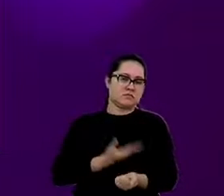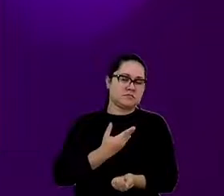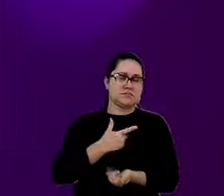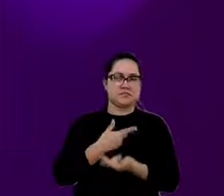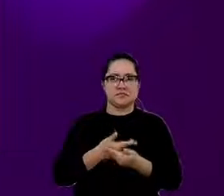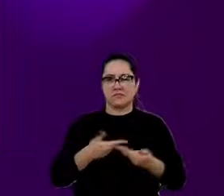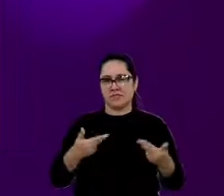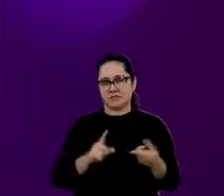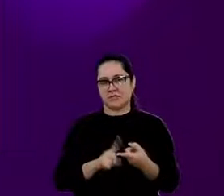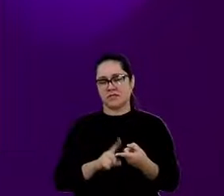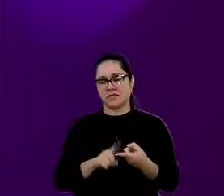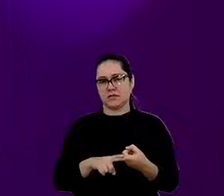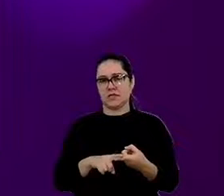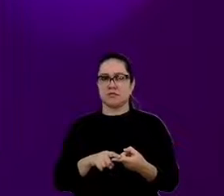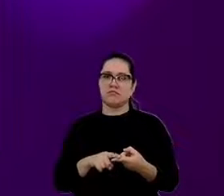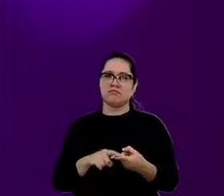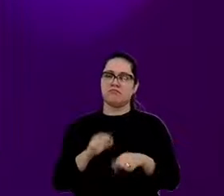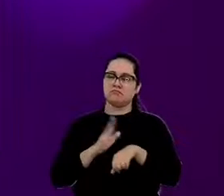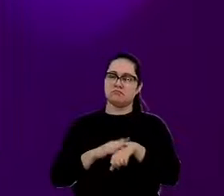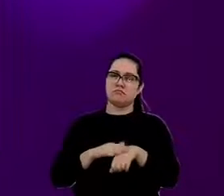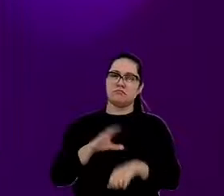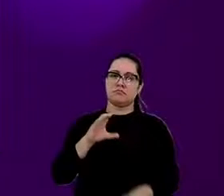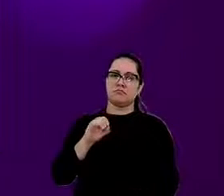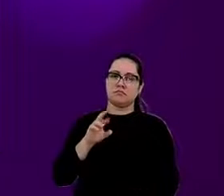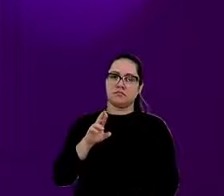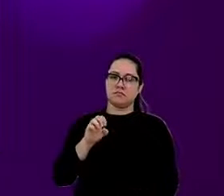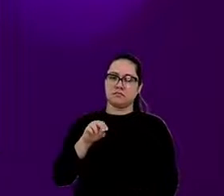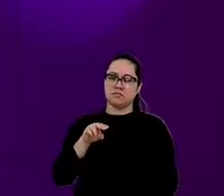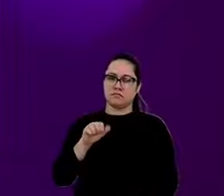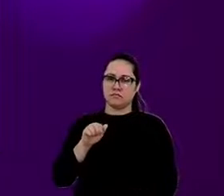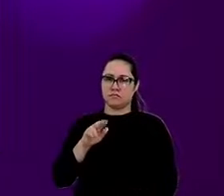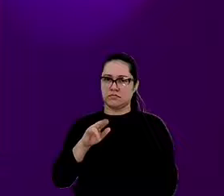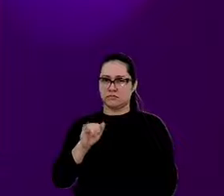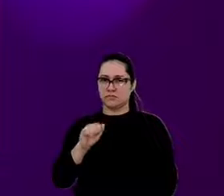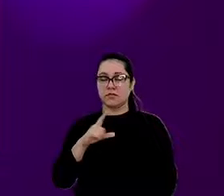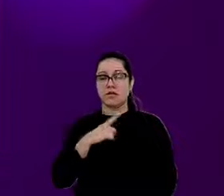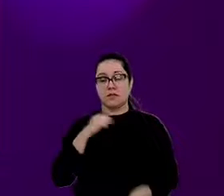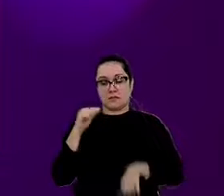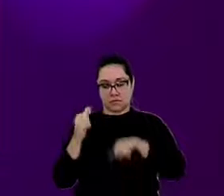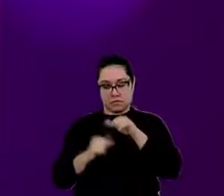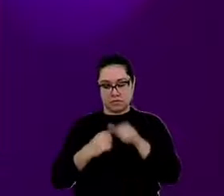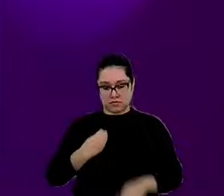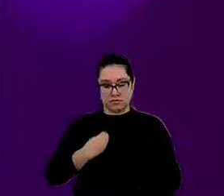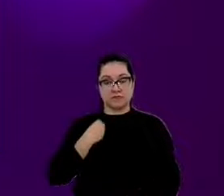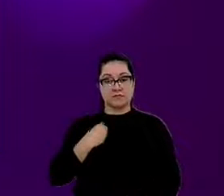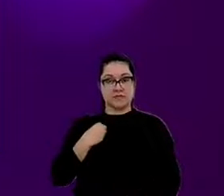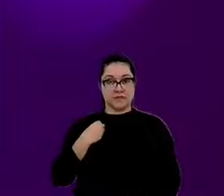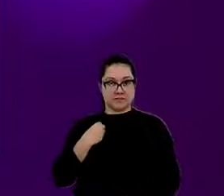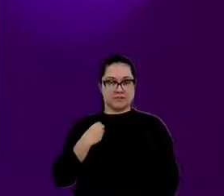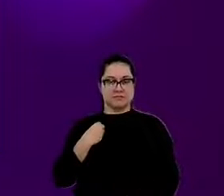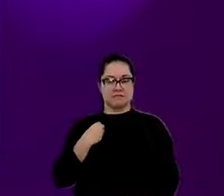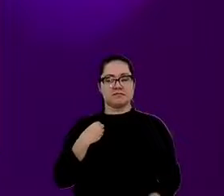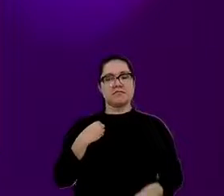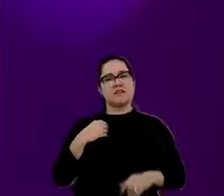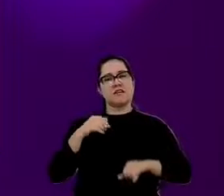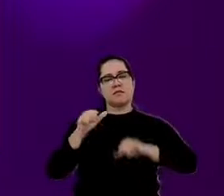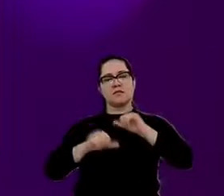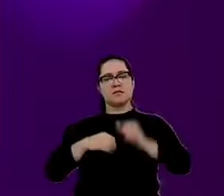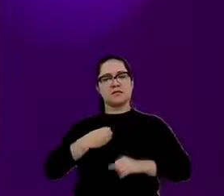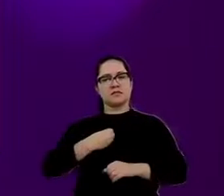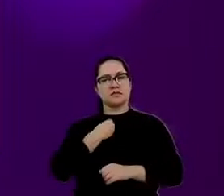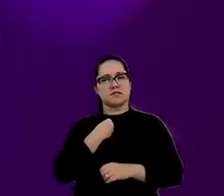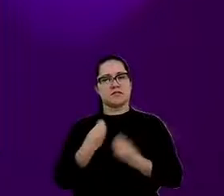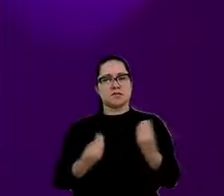própria doença coronária, é a mudança do estilo de vida. E aí, quando a gente coloca essa mudança do estilo de vida como uma